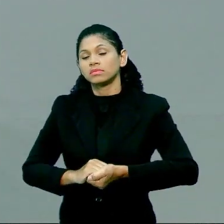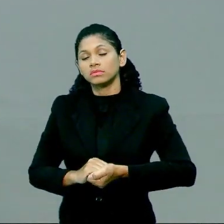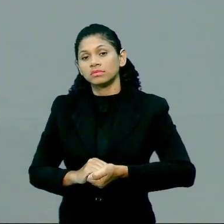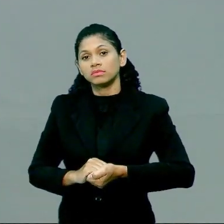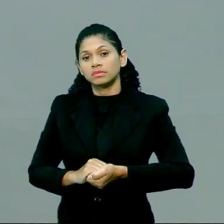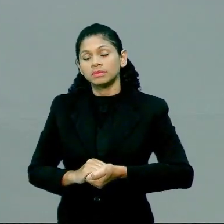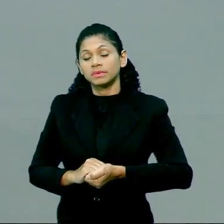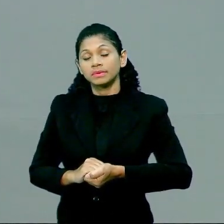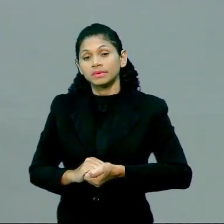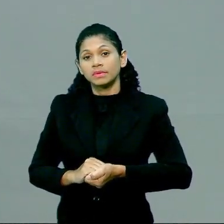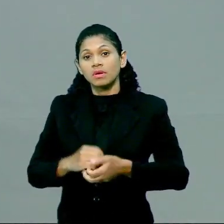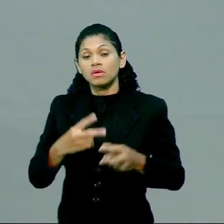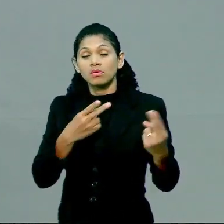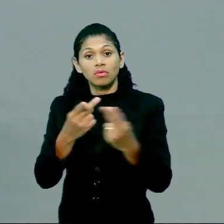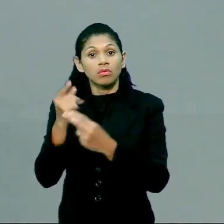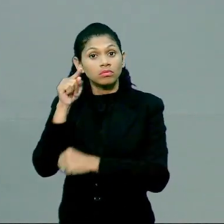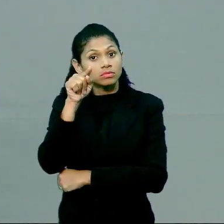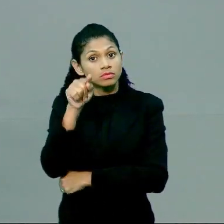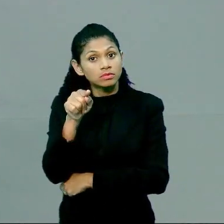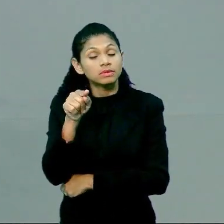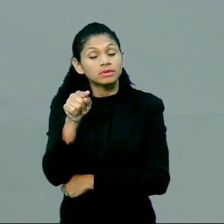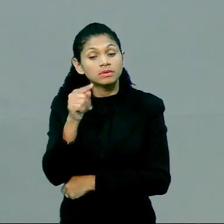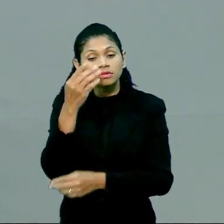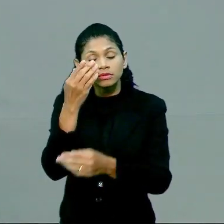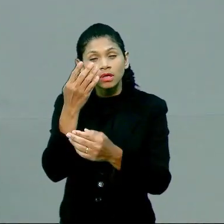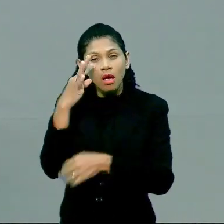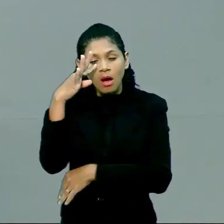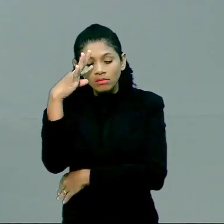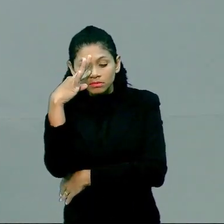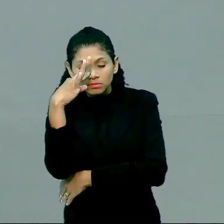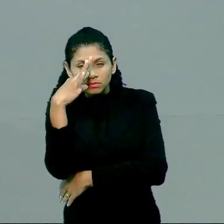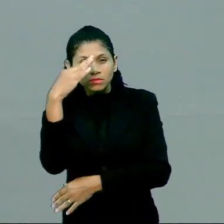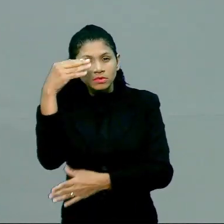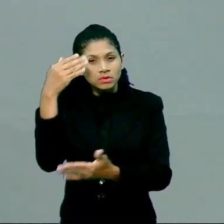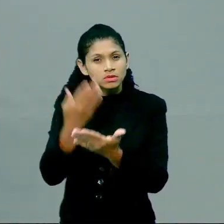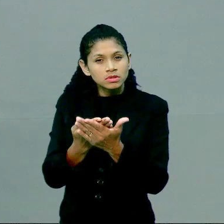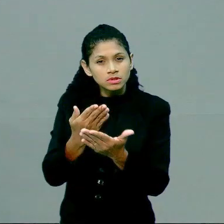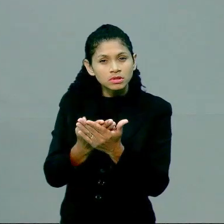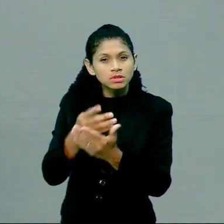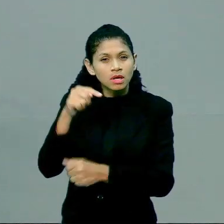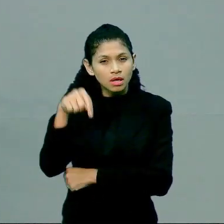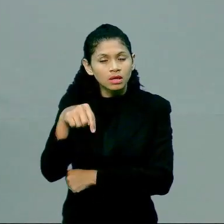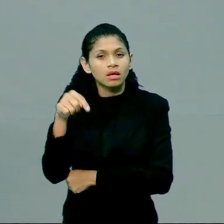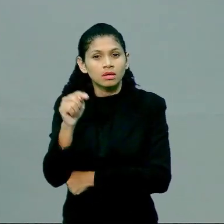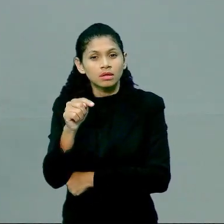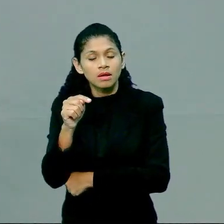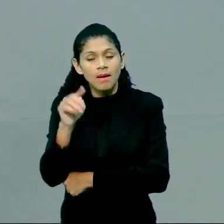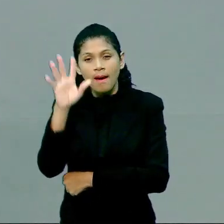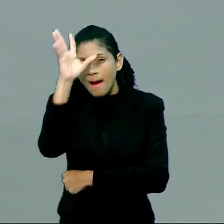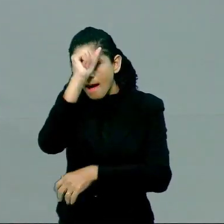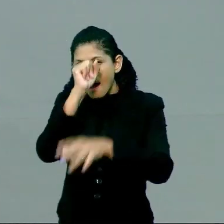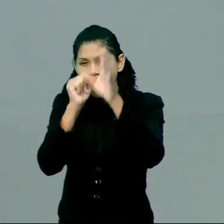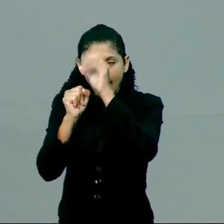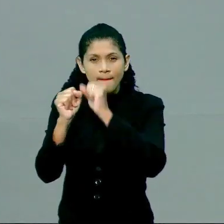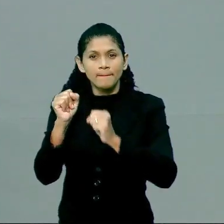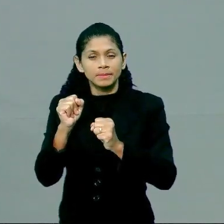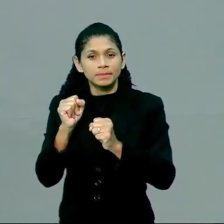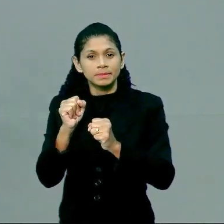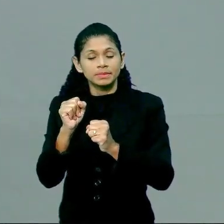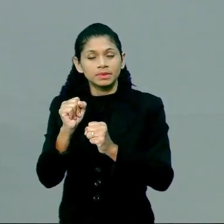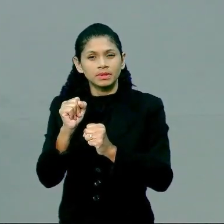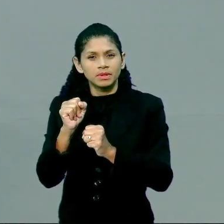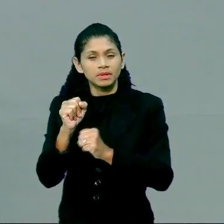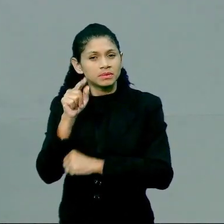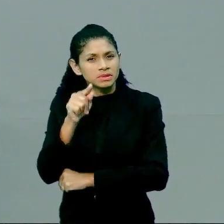vídeo aulas né o intuito de passar no Enem aí ele pergunta você gosta de vídeo aula você disse detesto ou